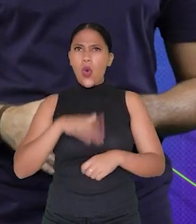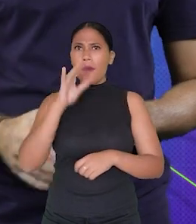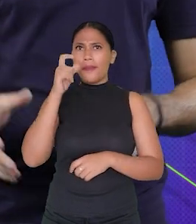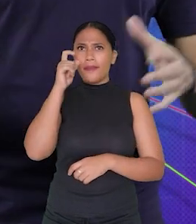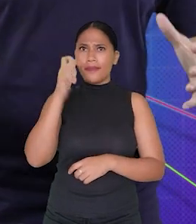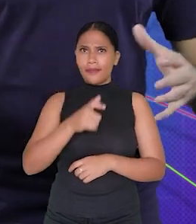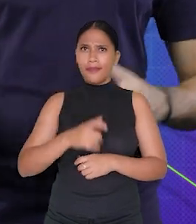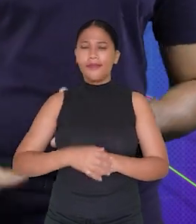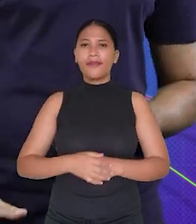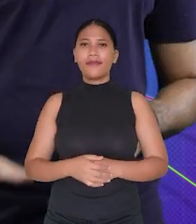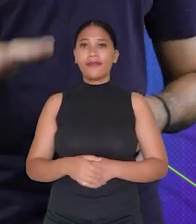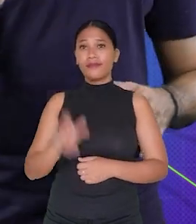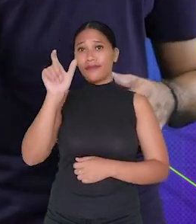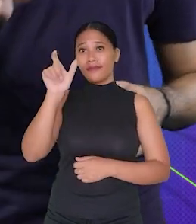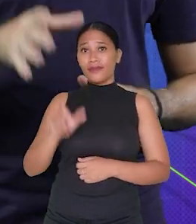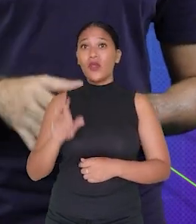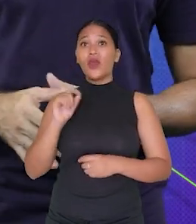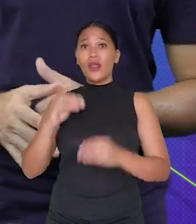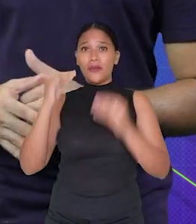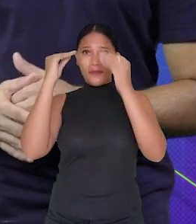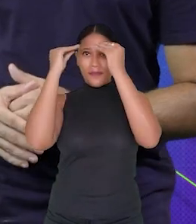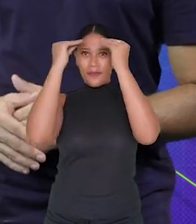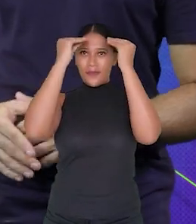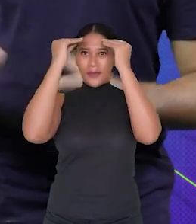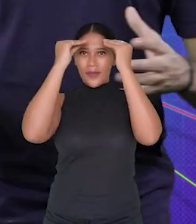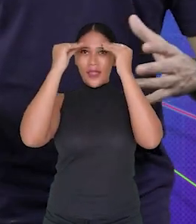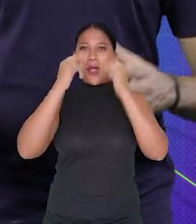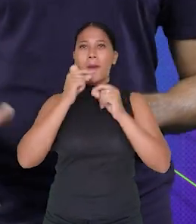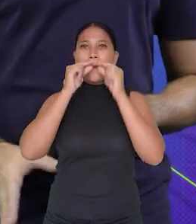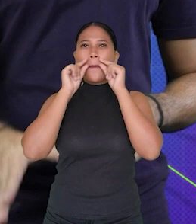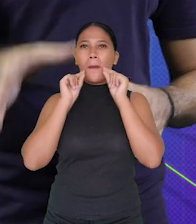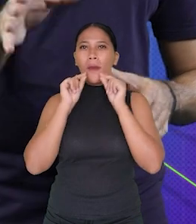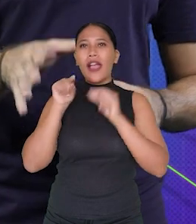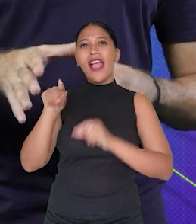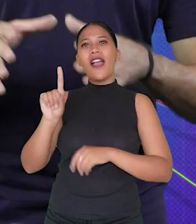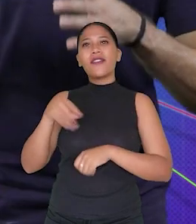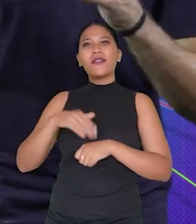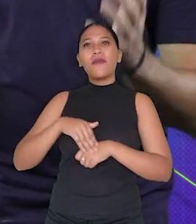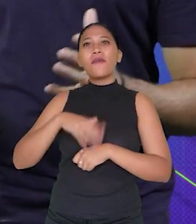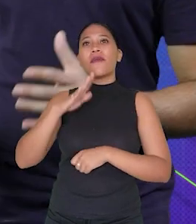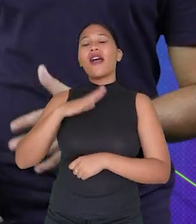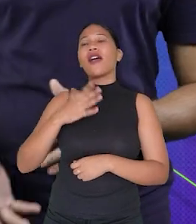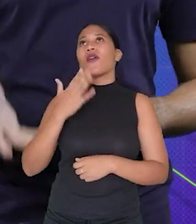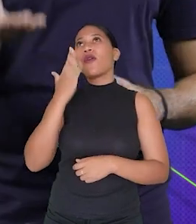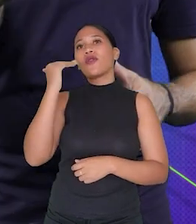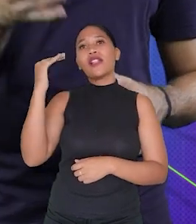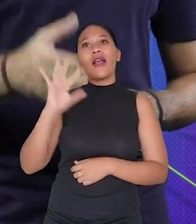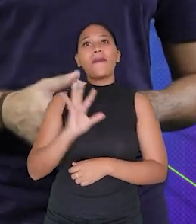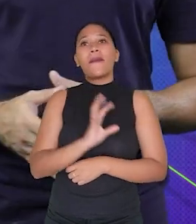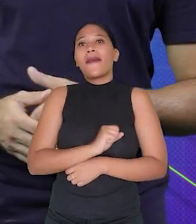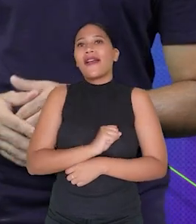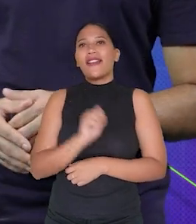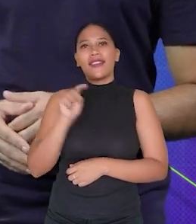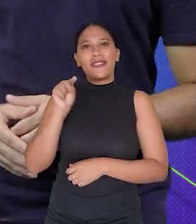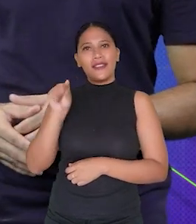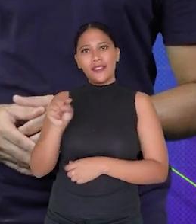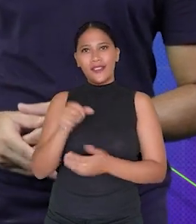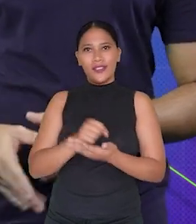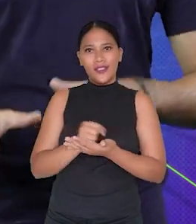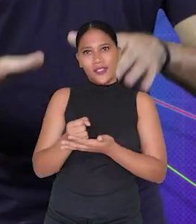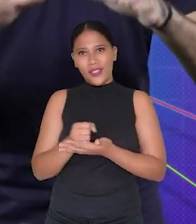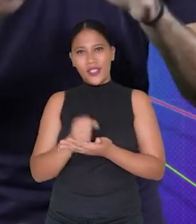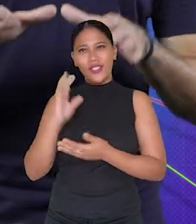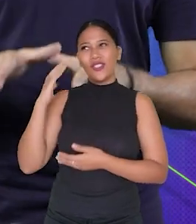interessante. Bowser, Super Mario Bros. Series. Bowser é um dos vilões mais conhecidos e amados de todos os jogos de